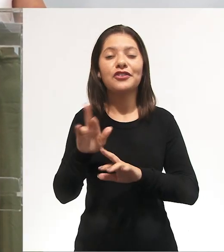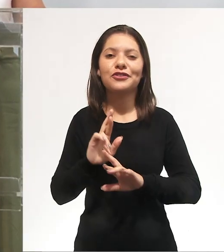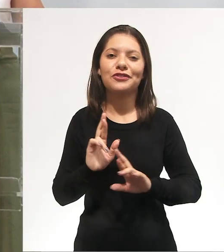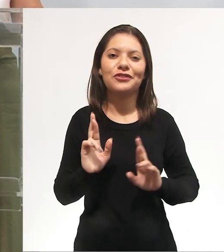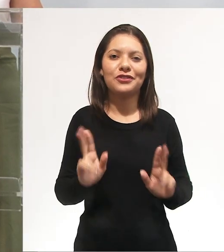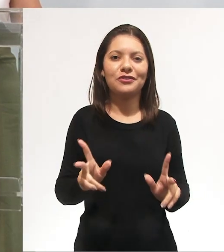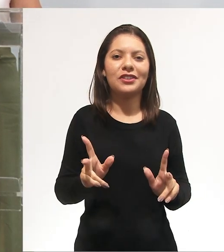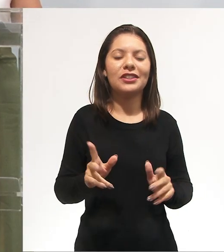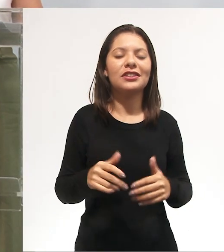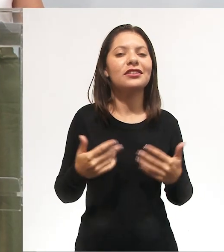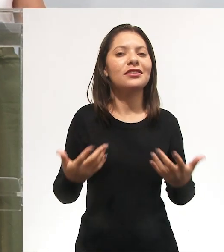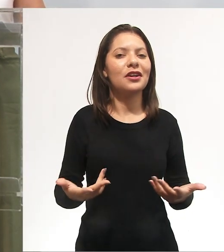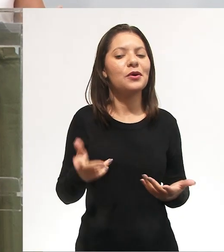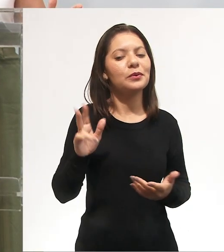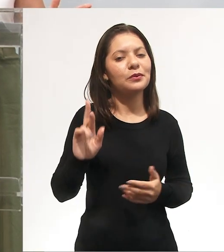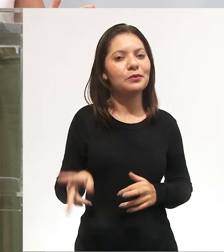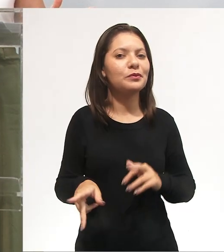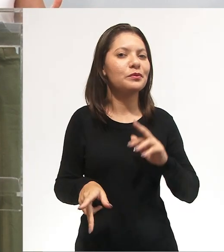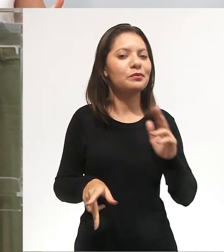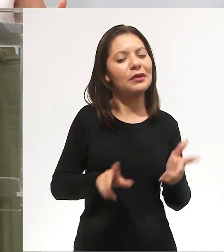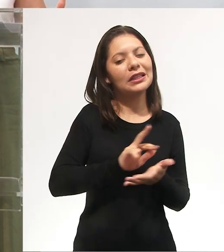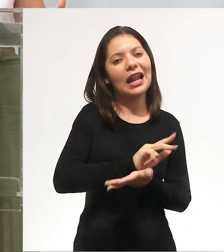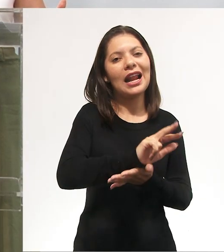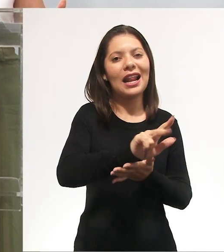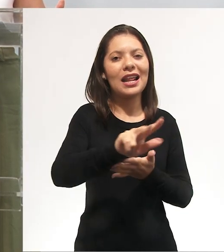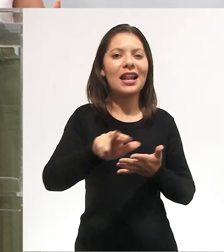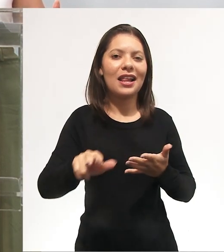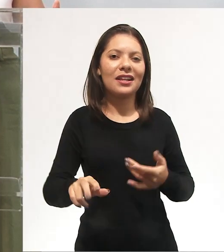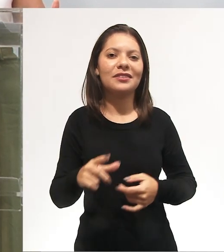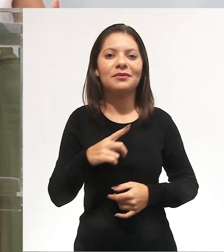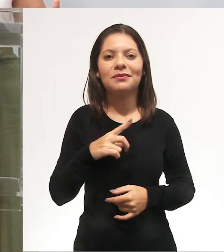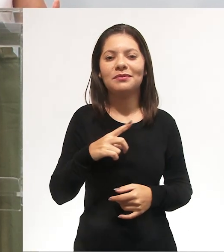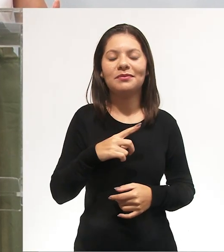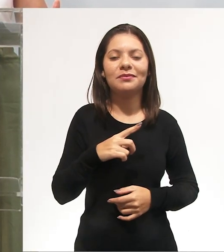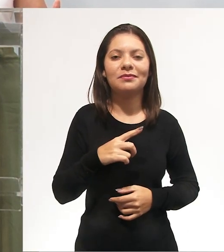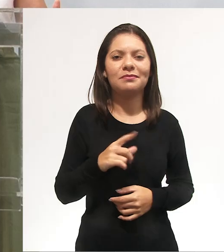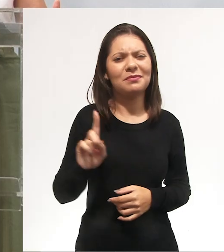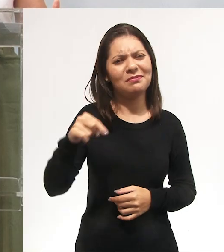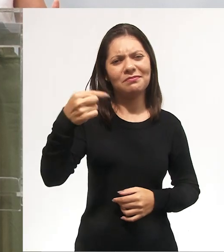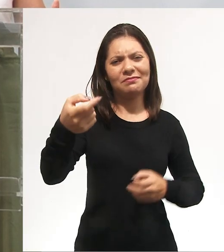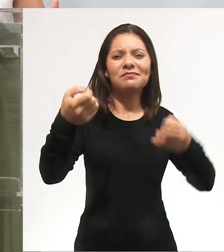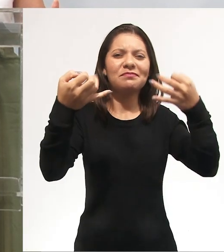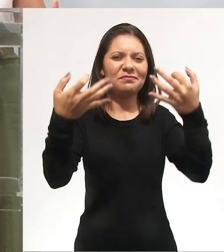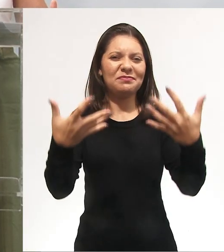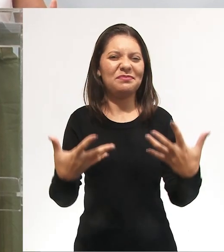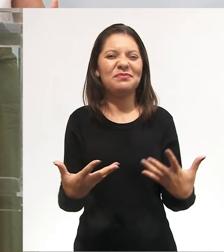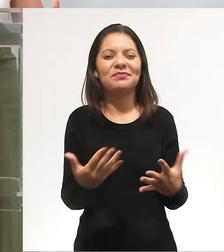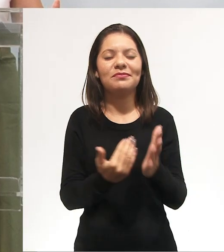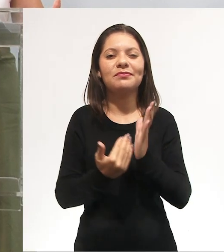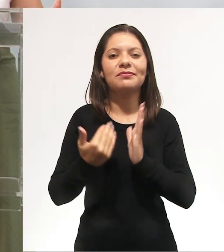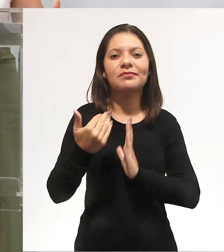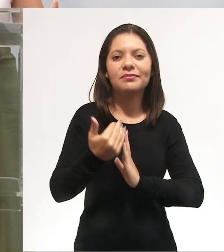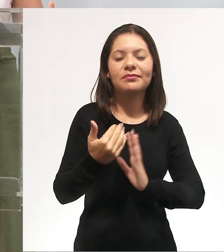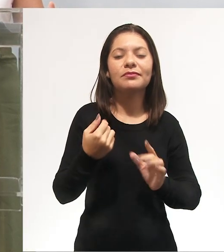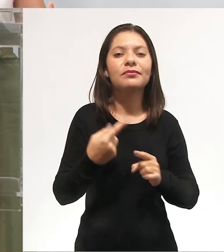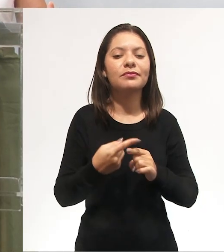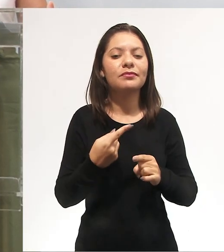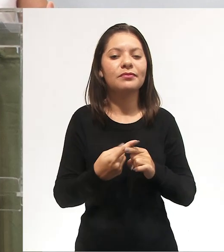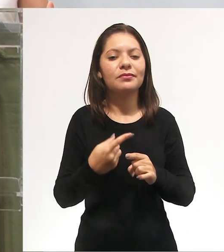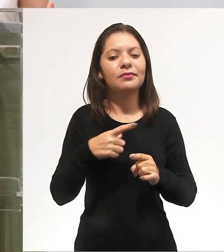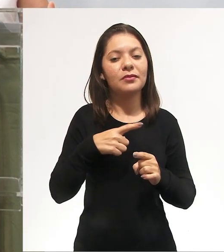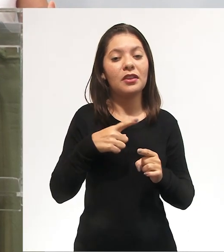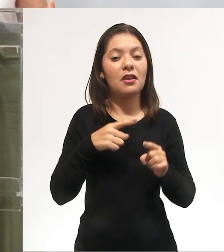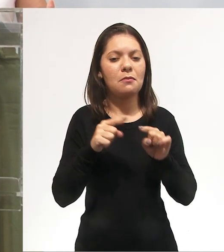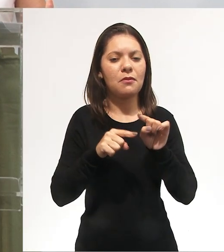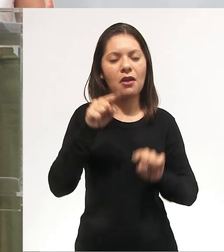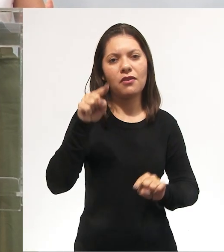formação do povo, né? Então, nós temos essas diversidades. Depois eu vou falar um pouquinho mais sobre isso, né? Porque tem lá